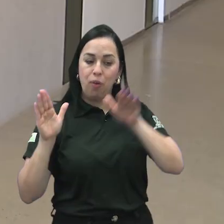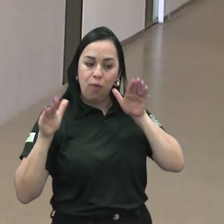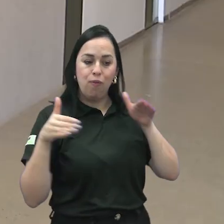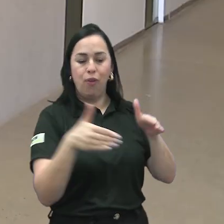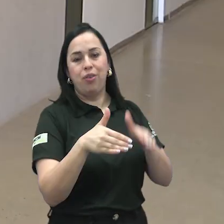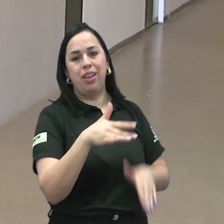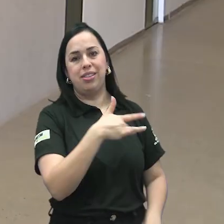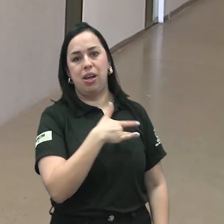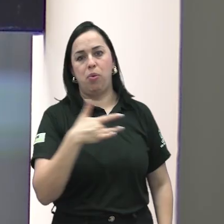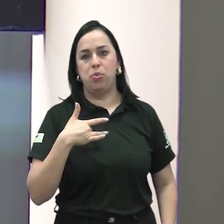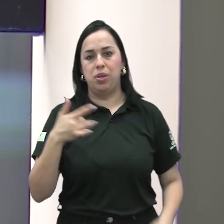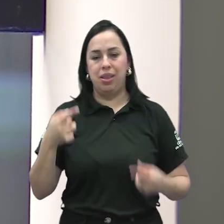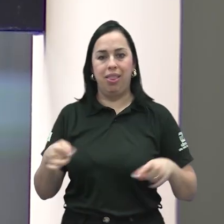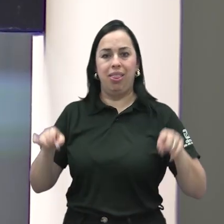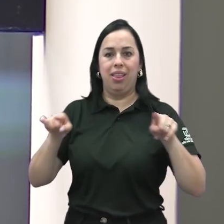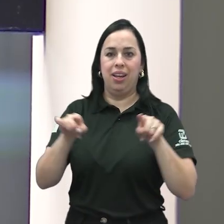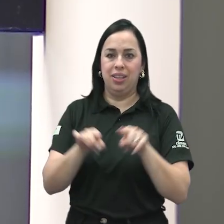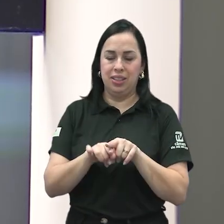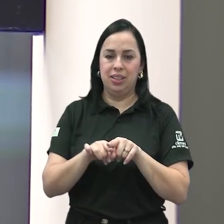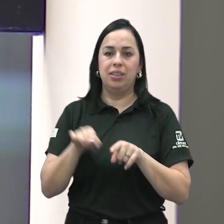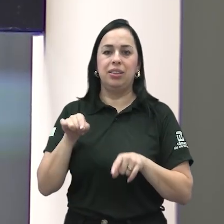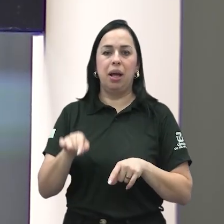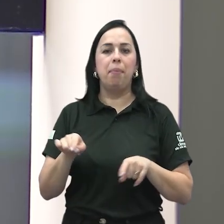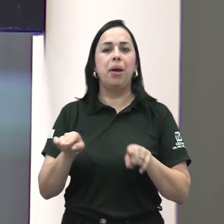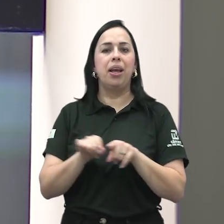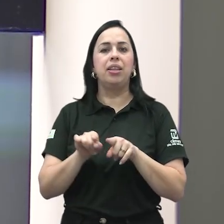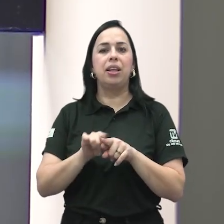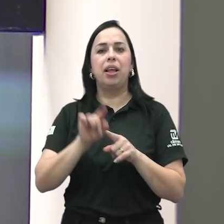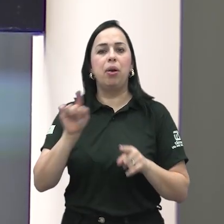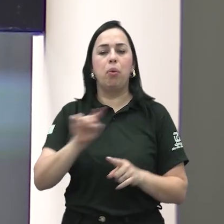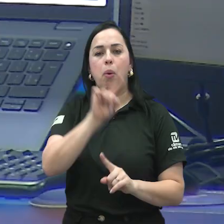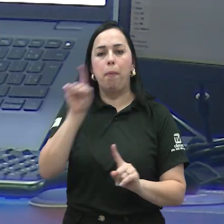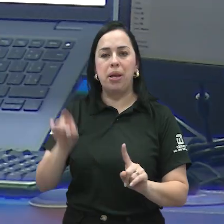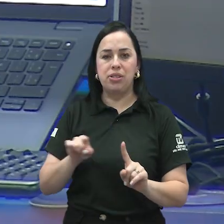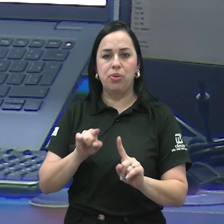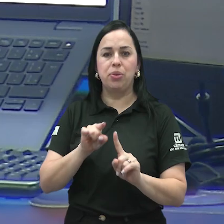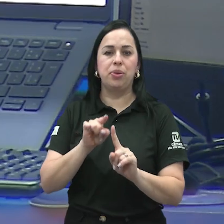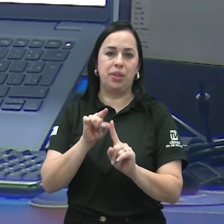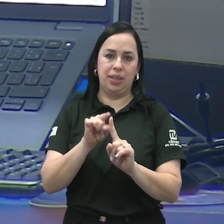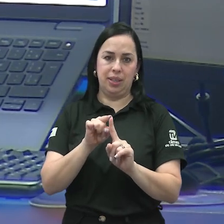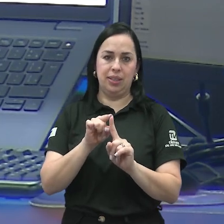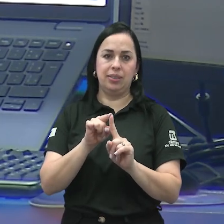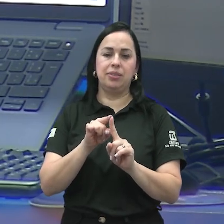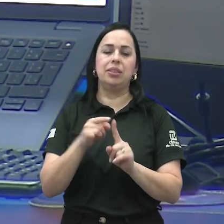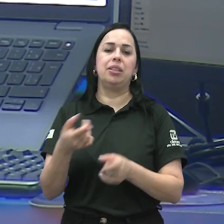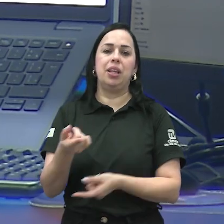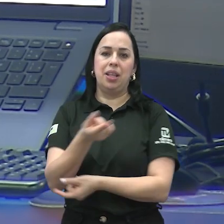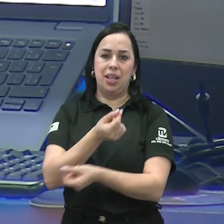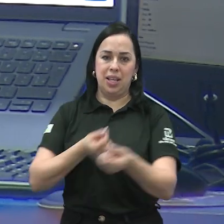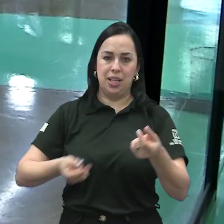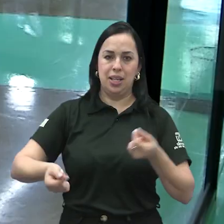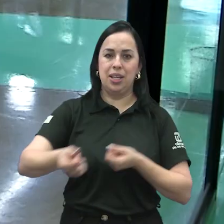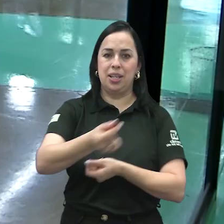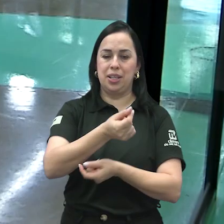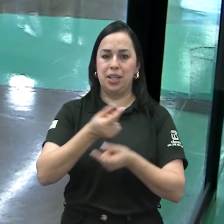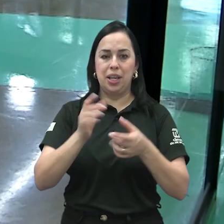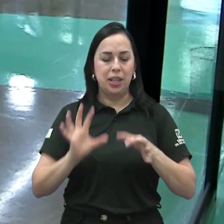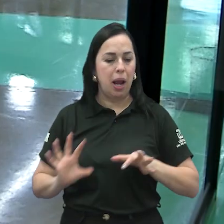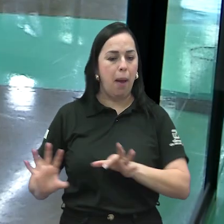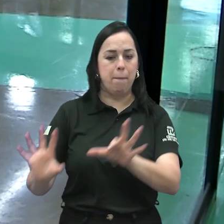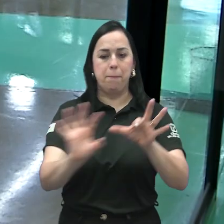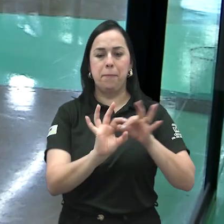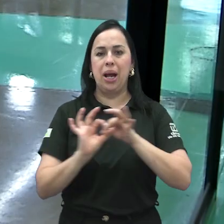na área da saúde. Esse movimento do PIT também tem o intuito de estabelecer um ecossistema que